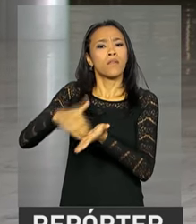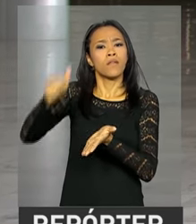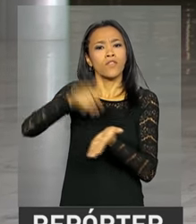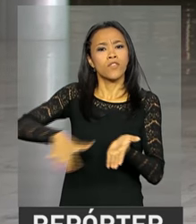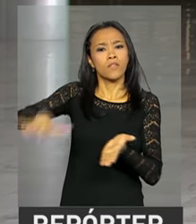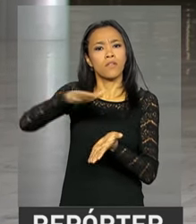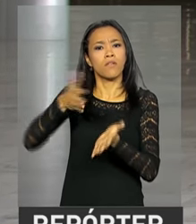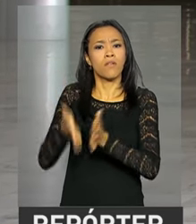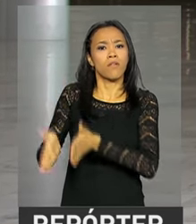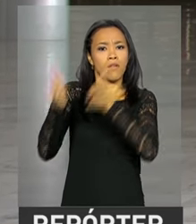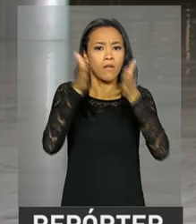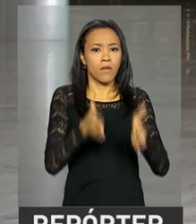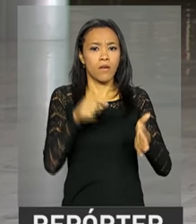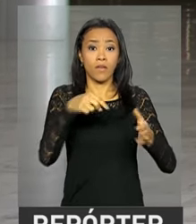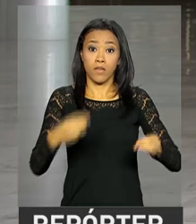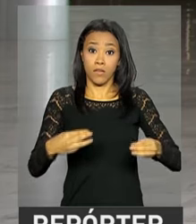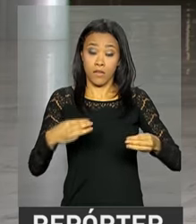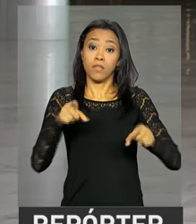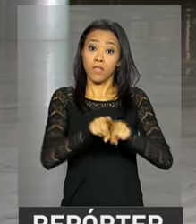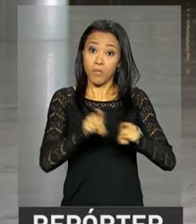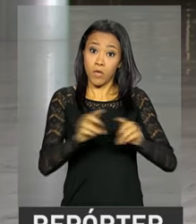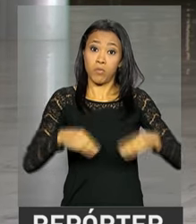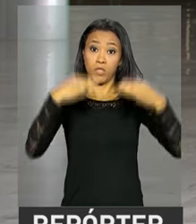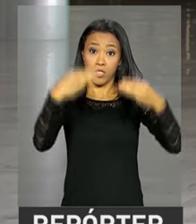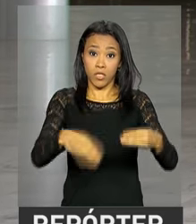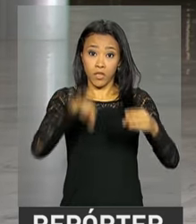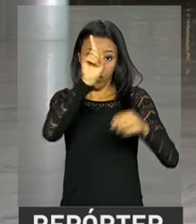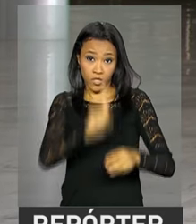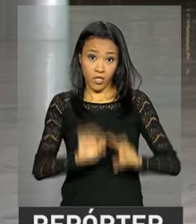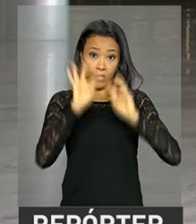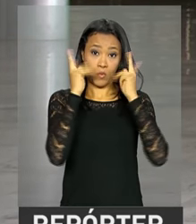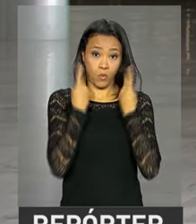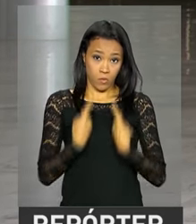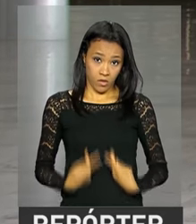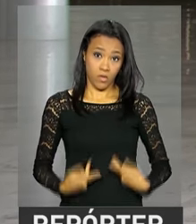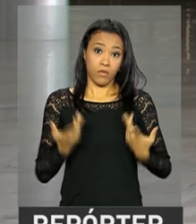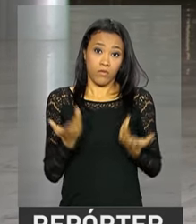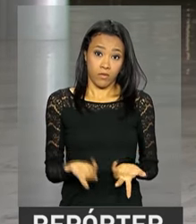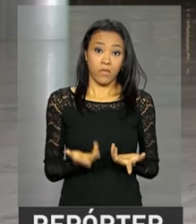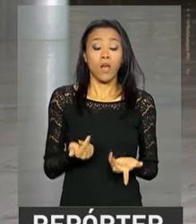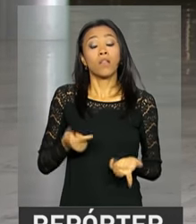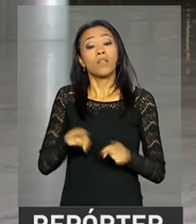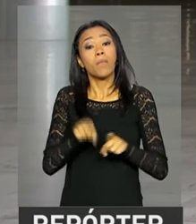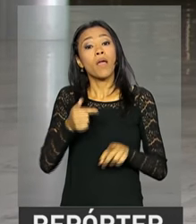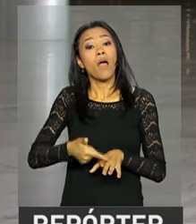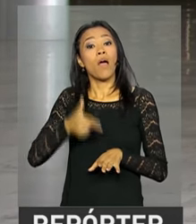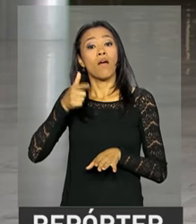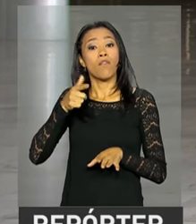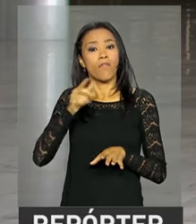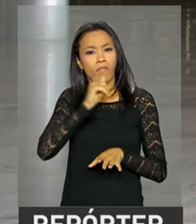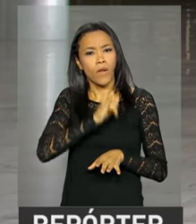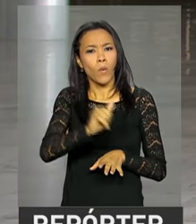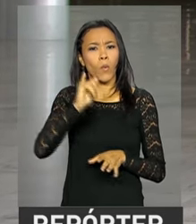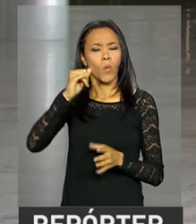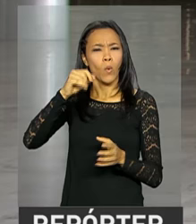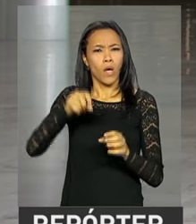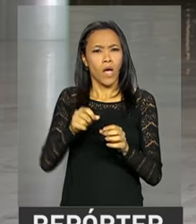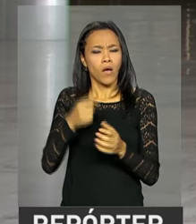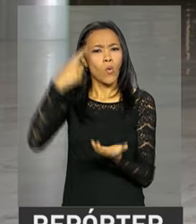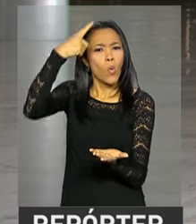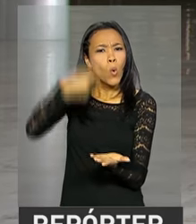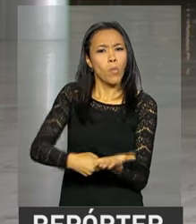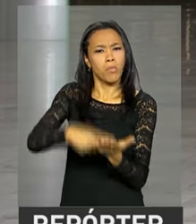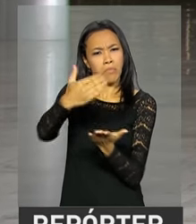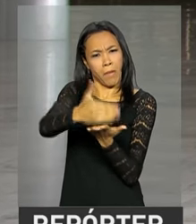da República e também o Ministério dos Direitos Humanos, além de ter anunciado também a ampliação das atribuições da